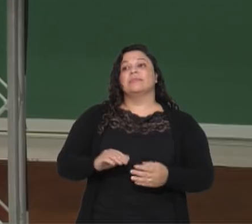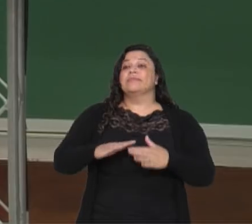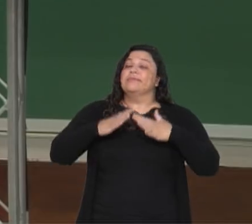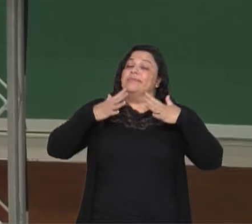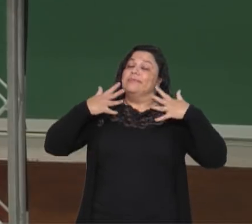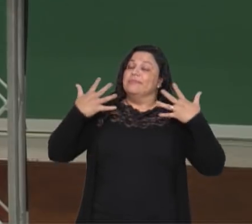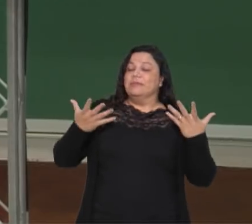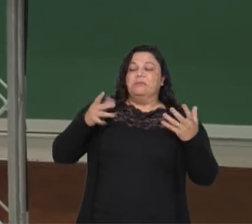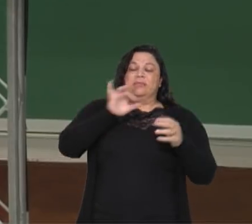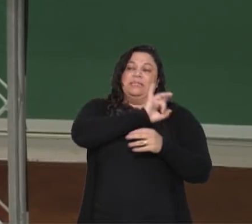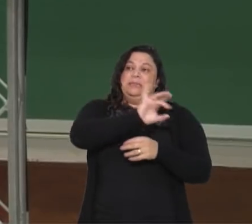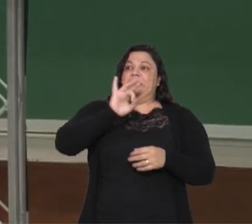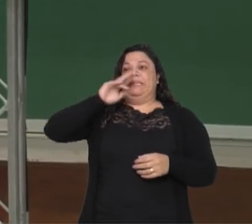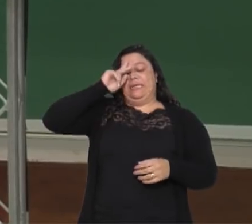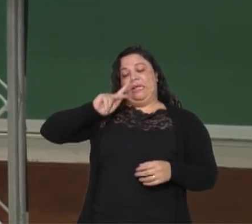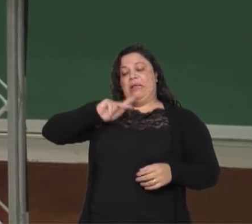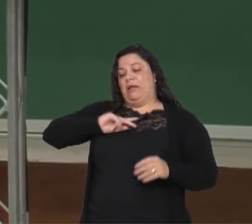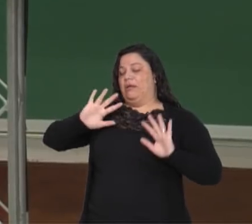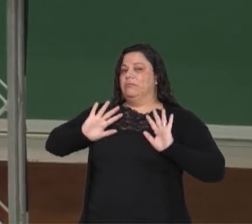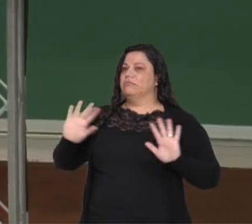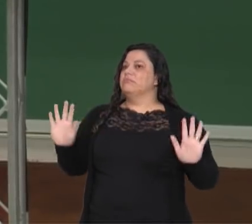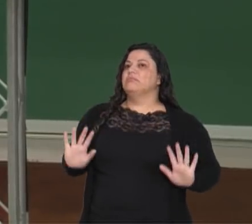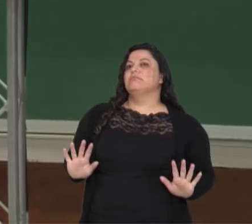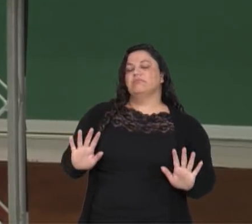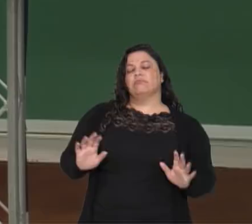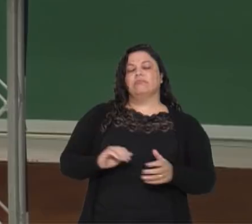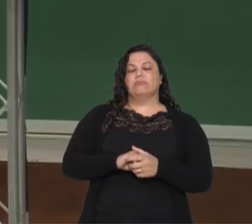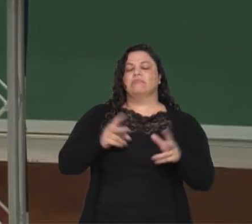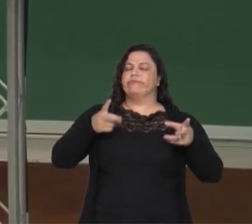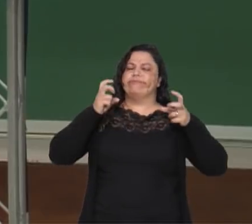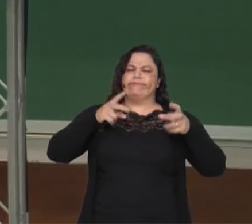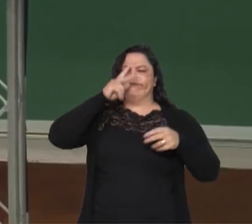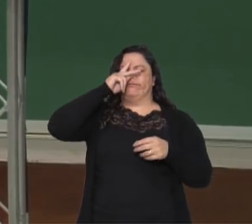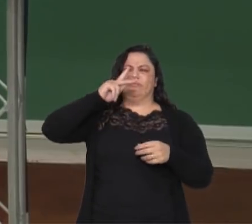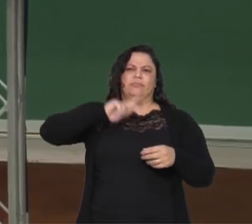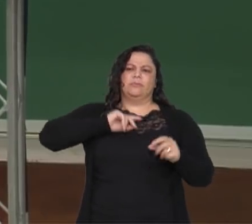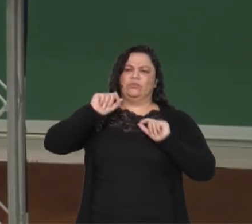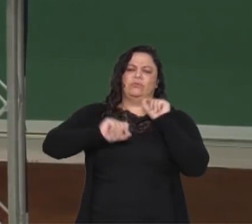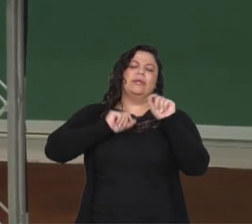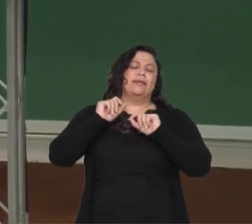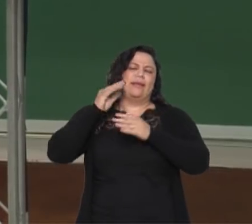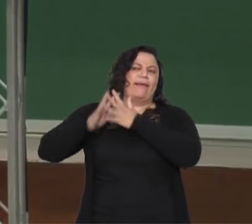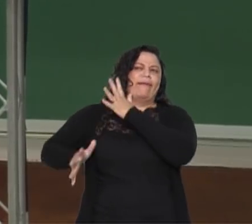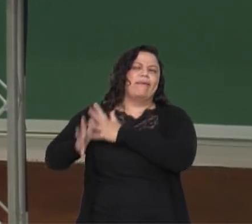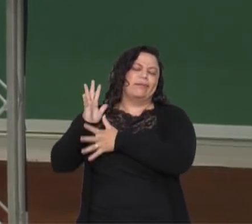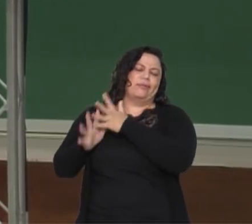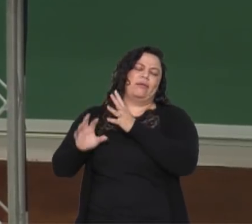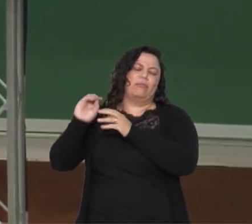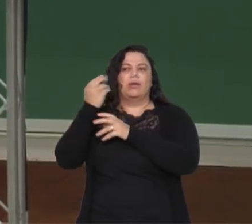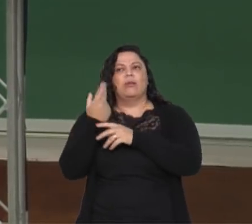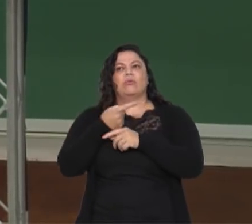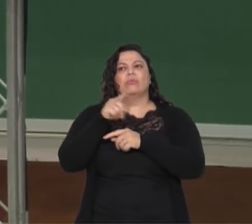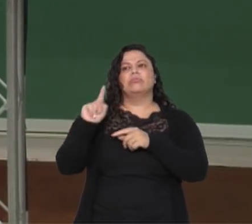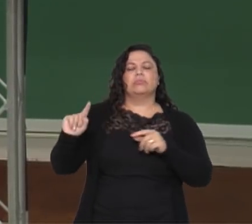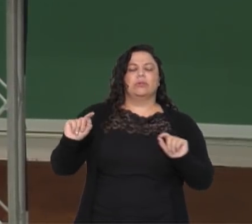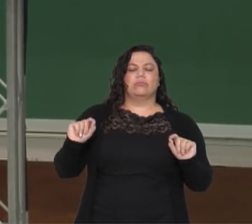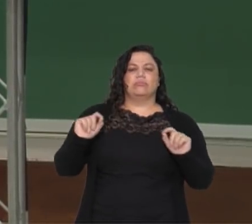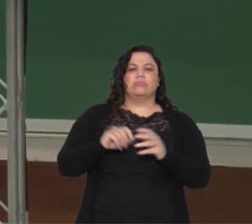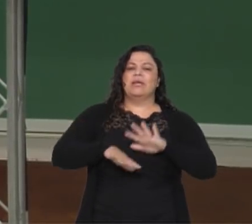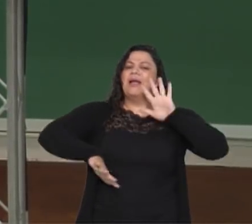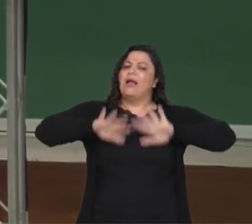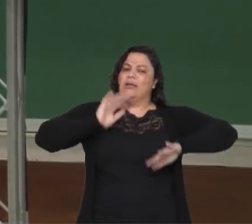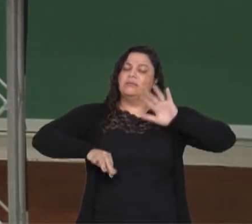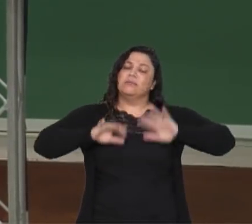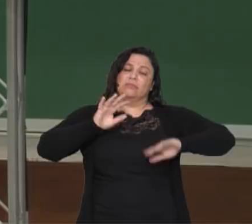subjetiva de cada um. É uma percepção de cada um, o que é ruído ou não. E muitas vezes os artistas incorporam